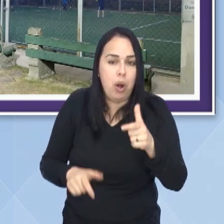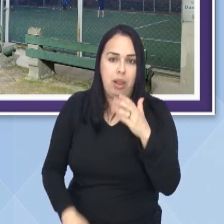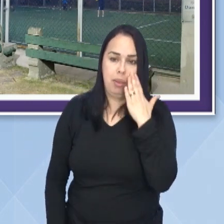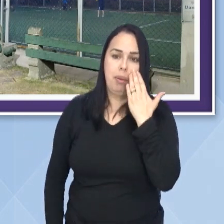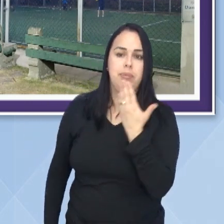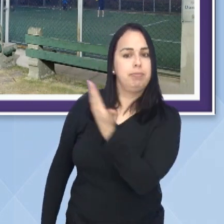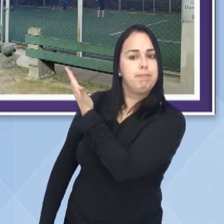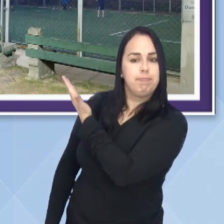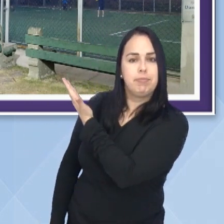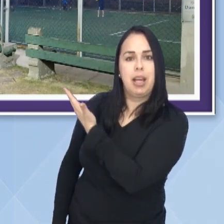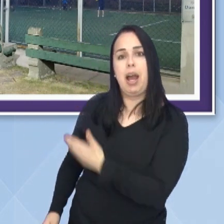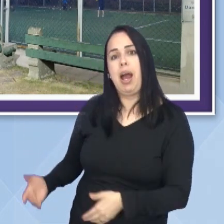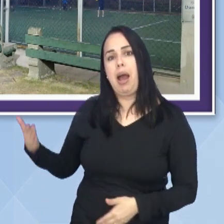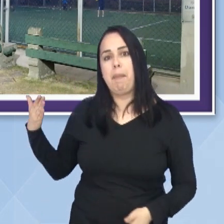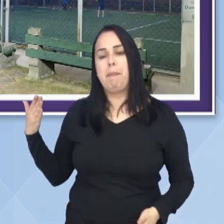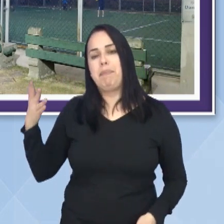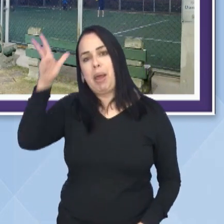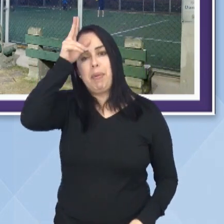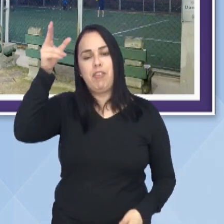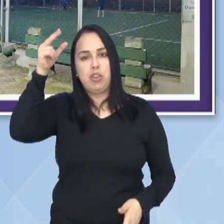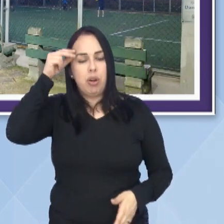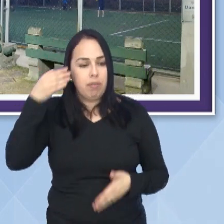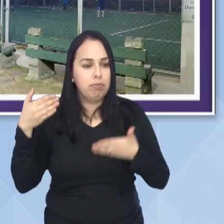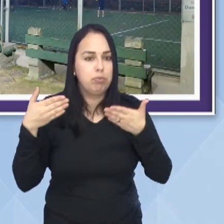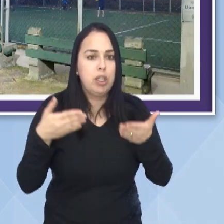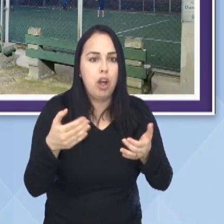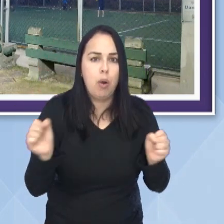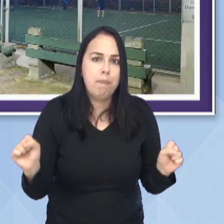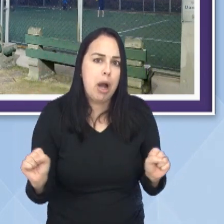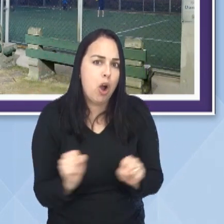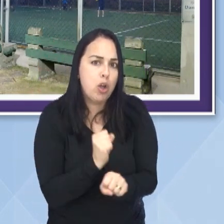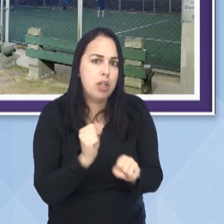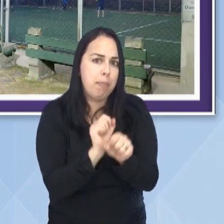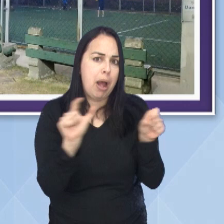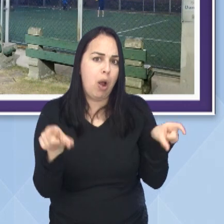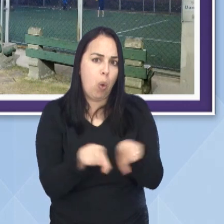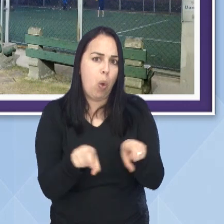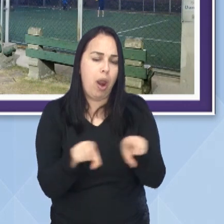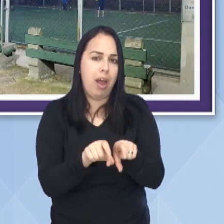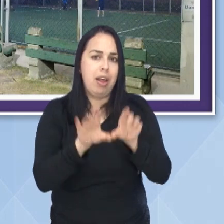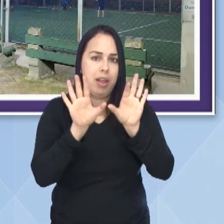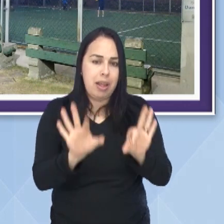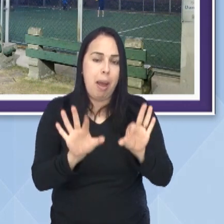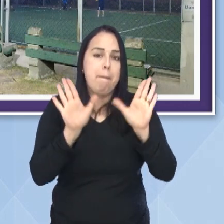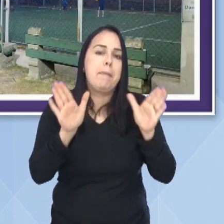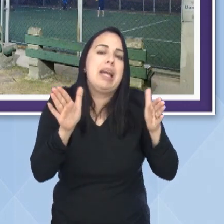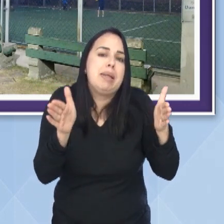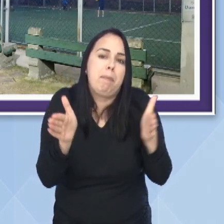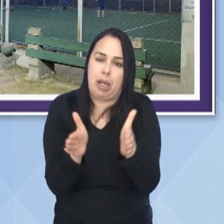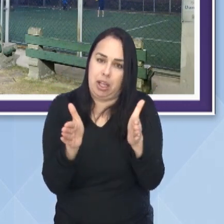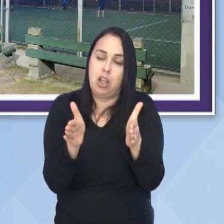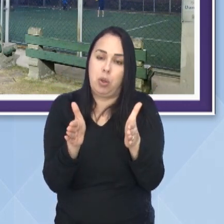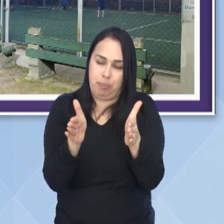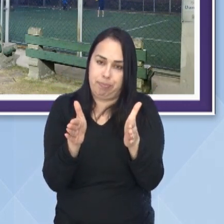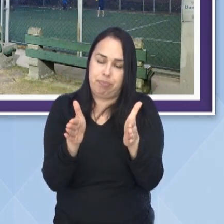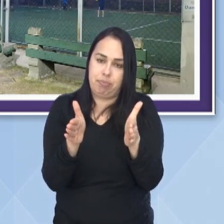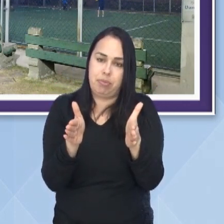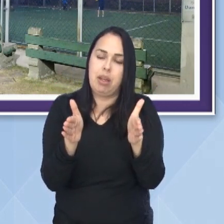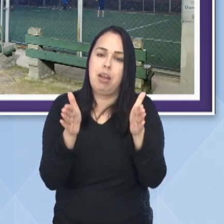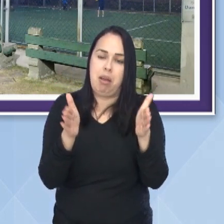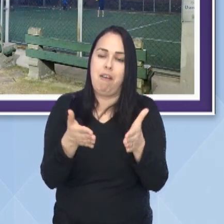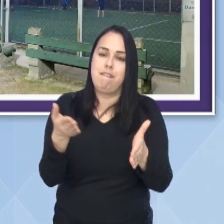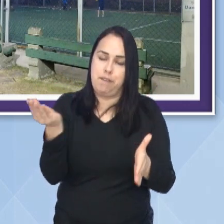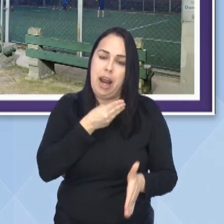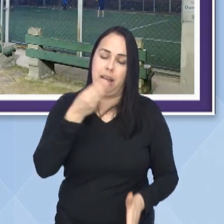que a prefeitura foi lá para fazer uma quadra. Claro que ela foi lá para fazer uma meia quadra, uma quadra meia